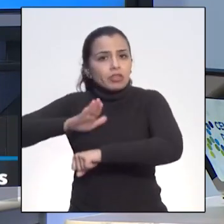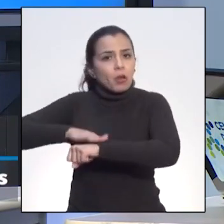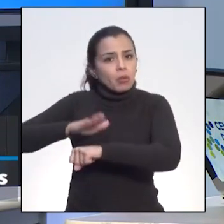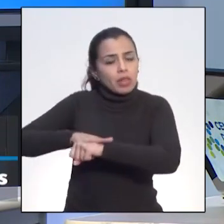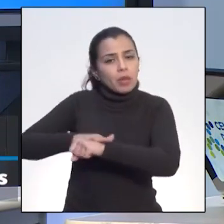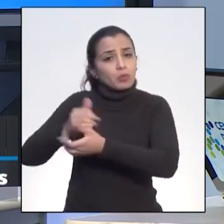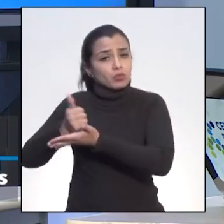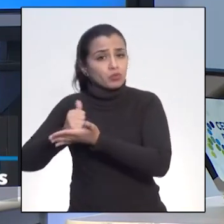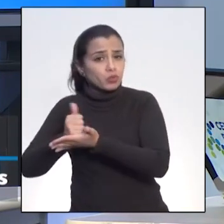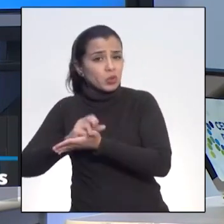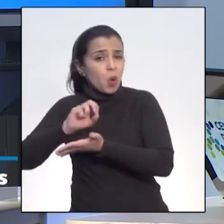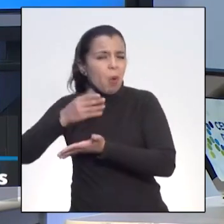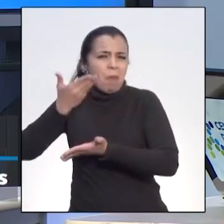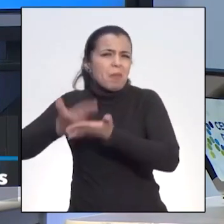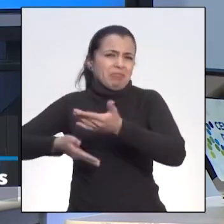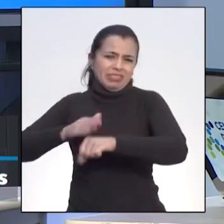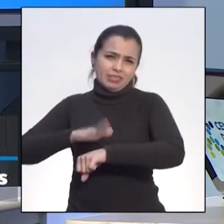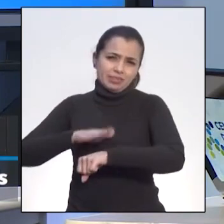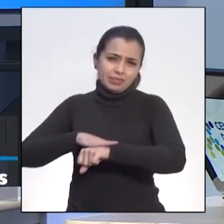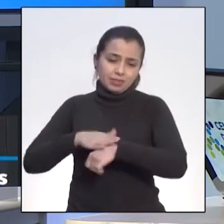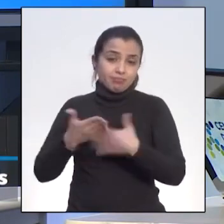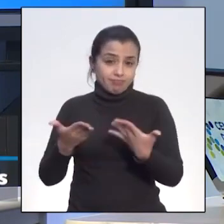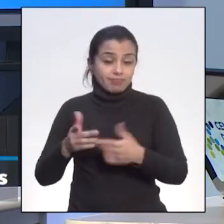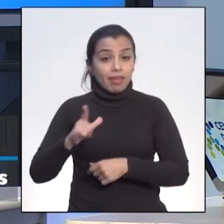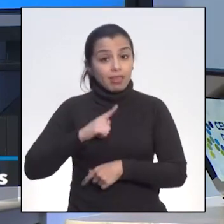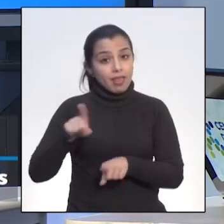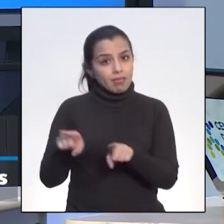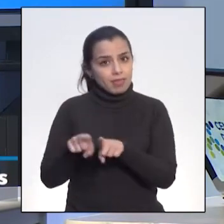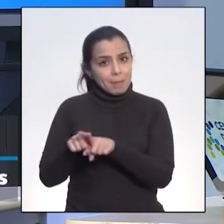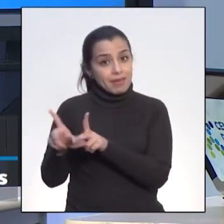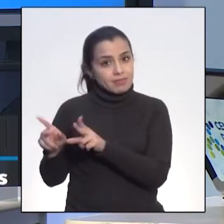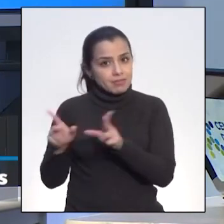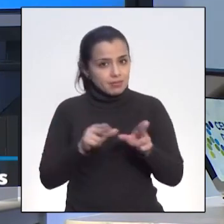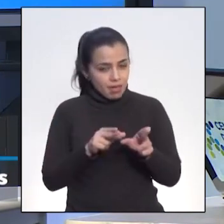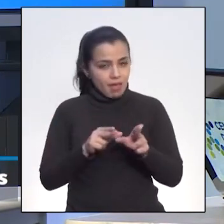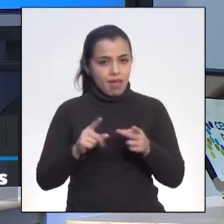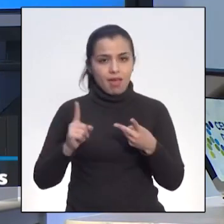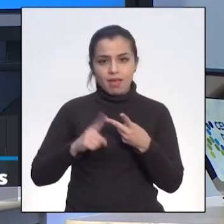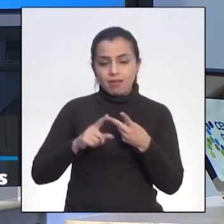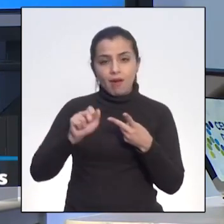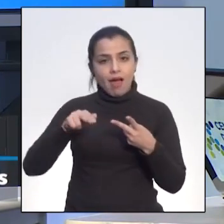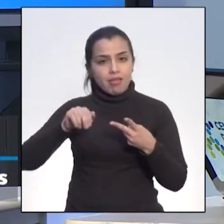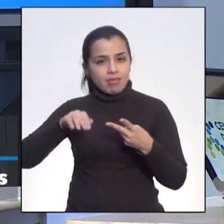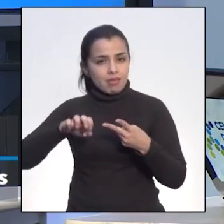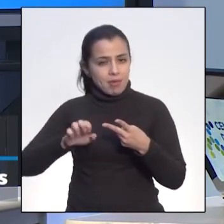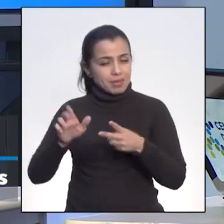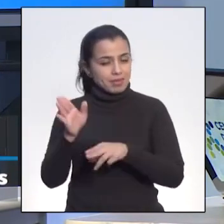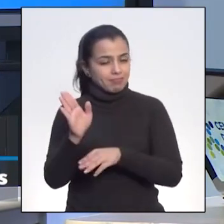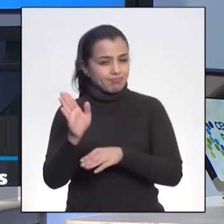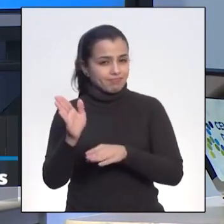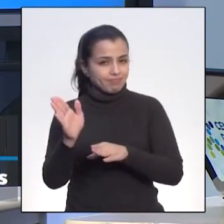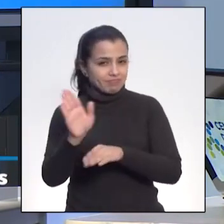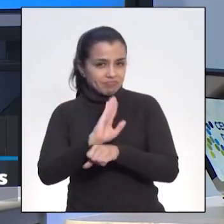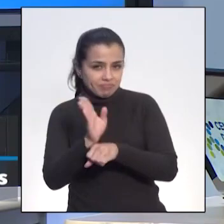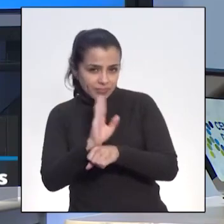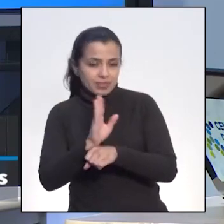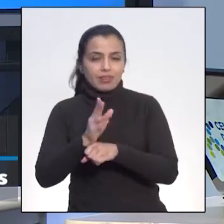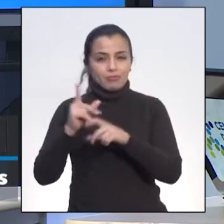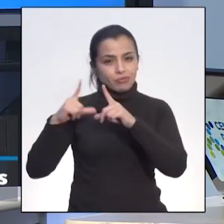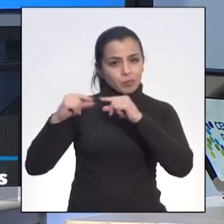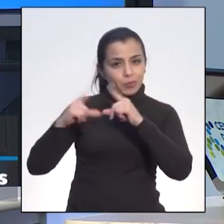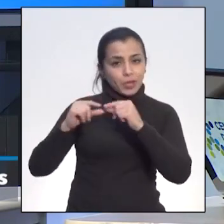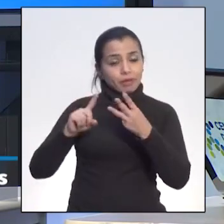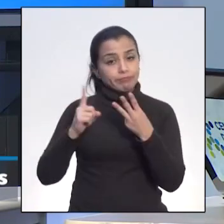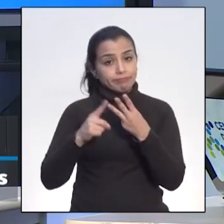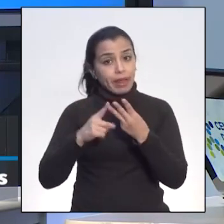jogando ou se é uma perda de tempo. Séries de filmes também, animes, livros. Livros também.